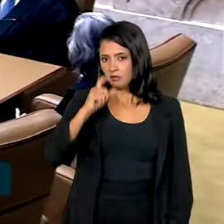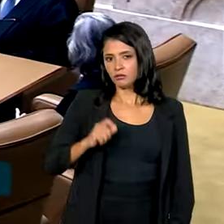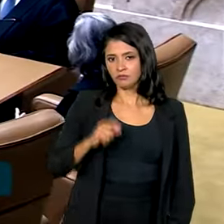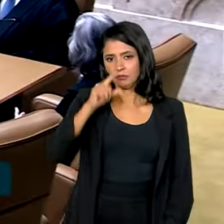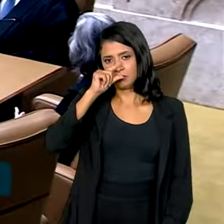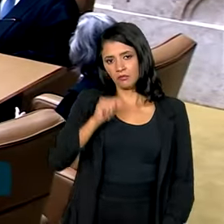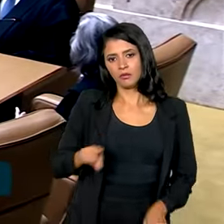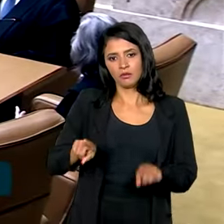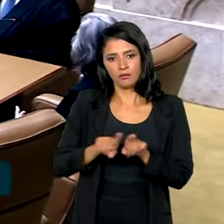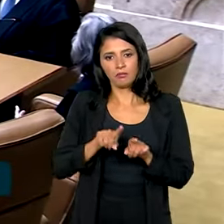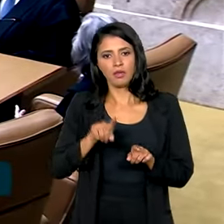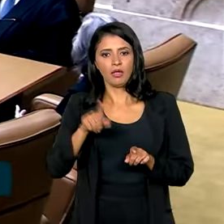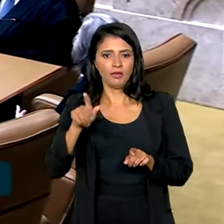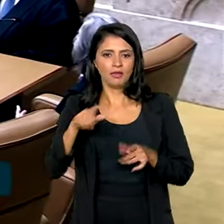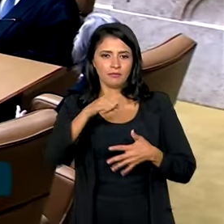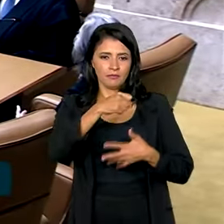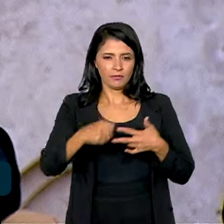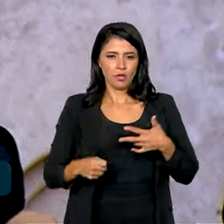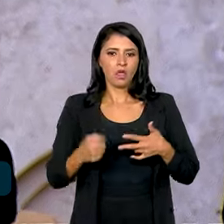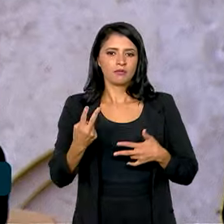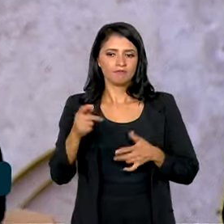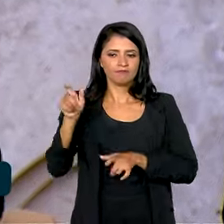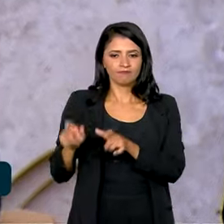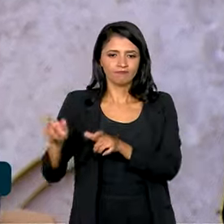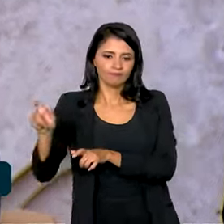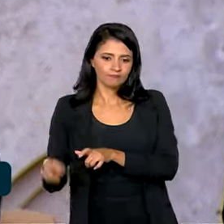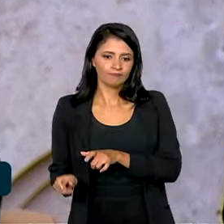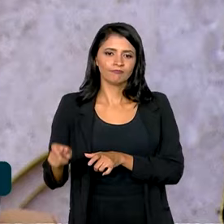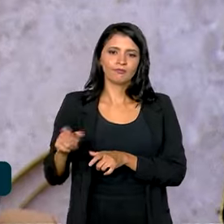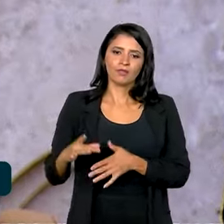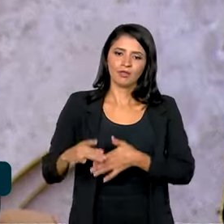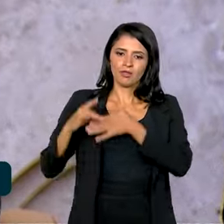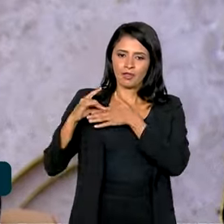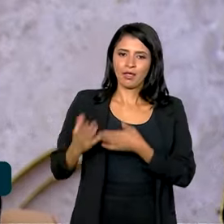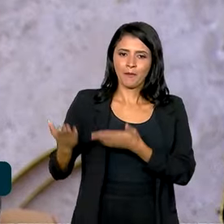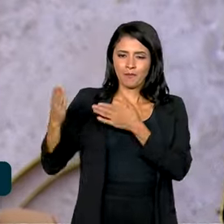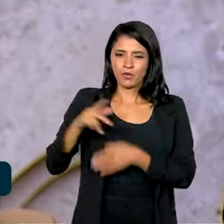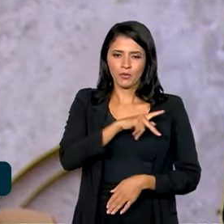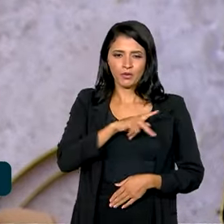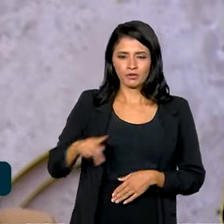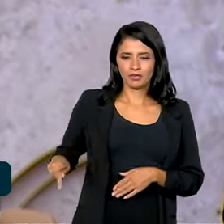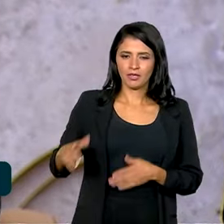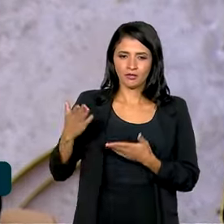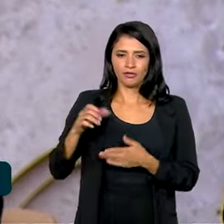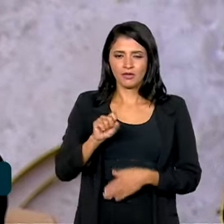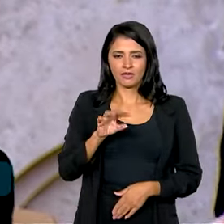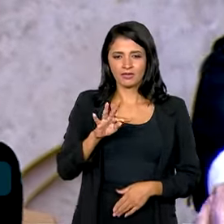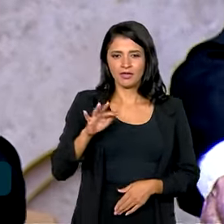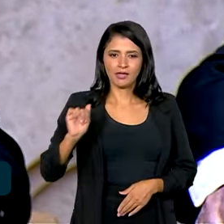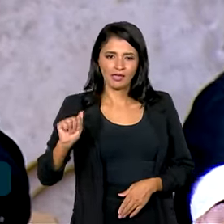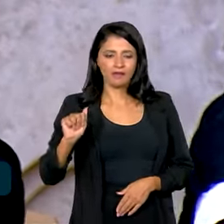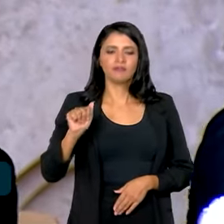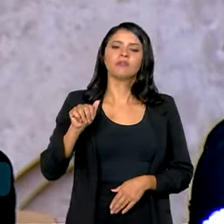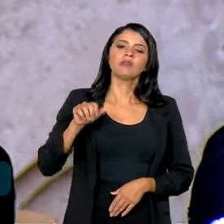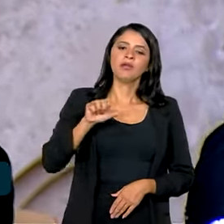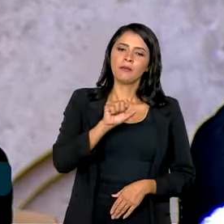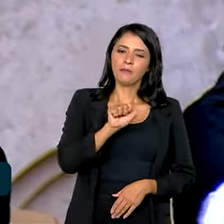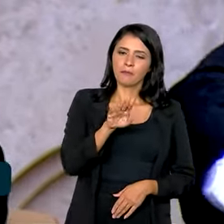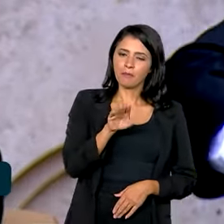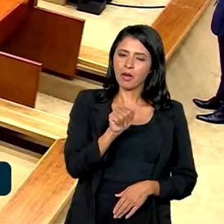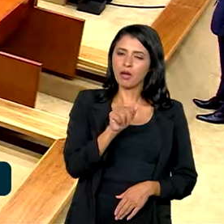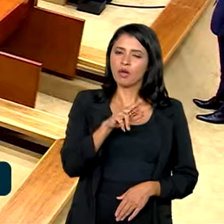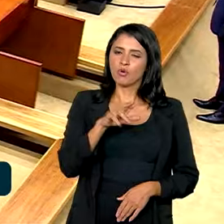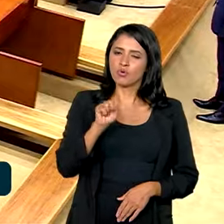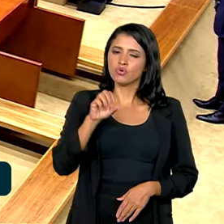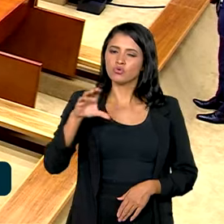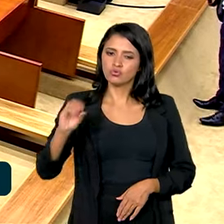de autoridades dos três poderes. Comandada pelo presidente do Supremo Tribunal Federal, ministro Luiz Roberto Barroso,